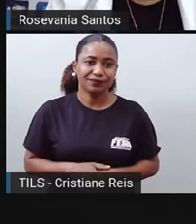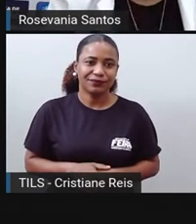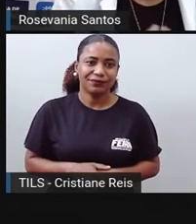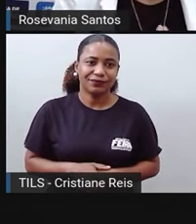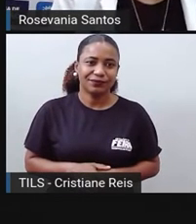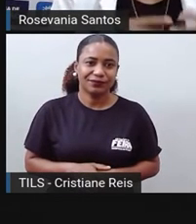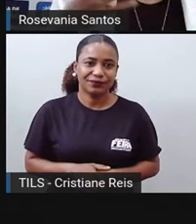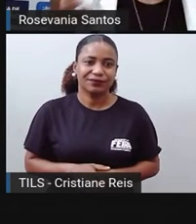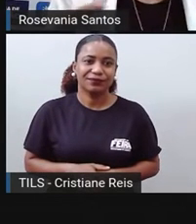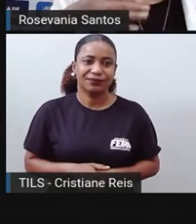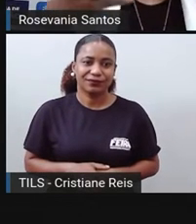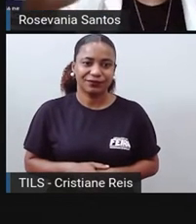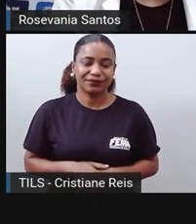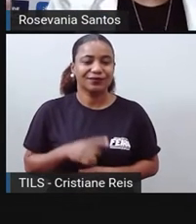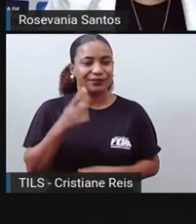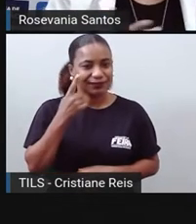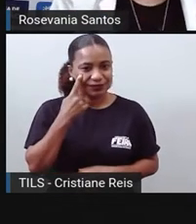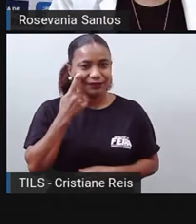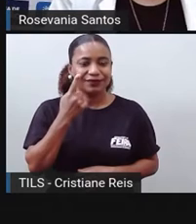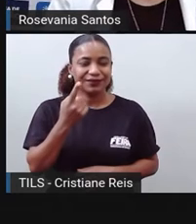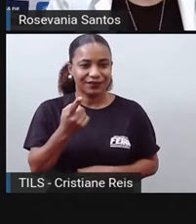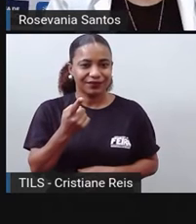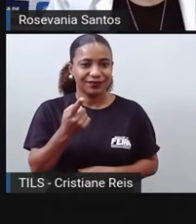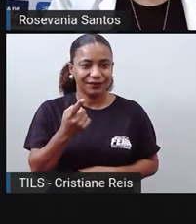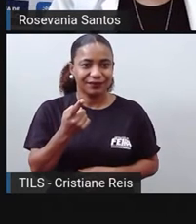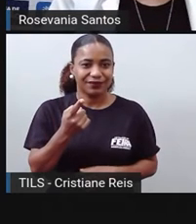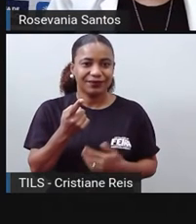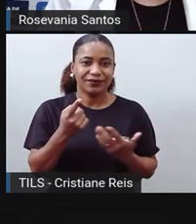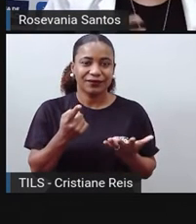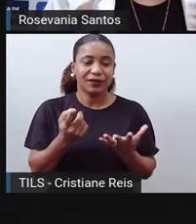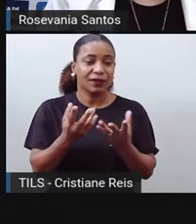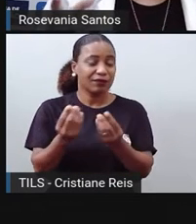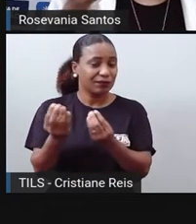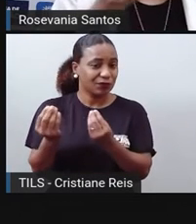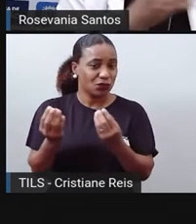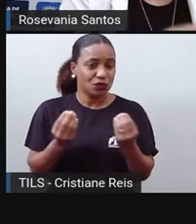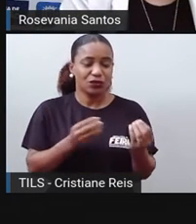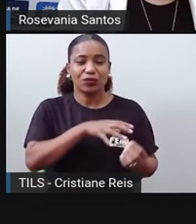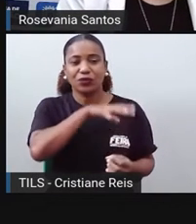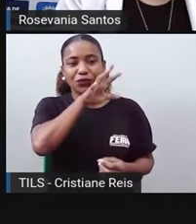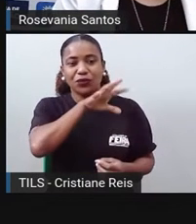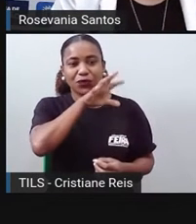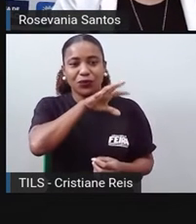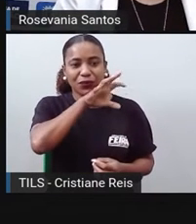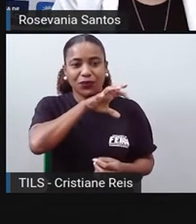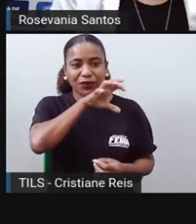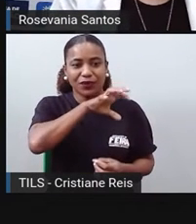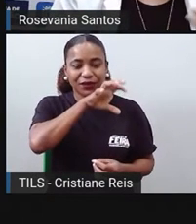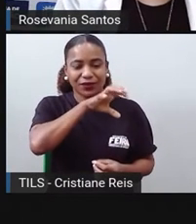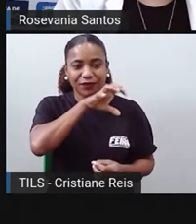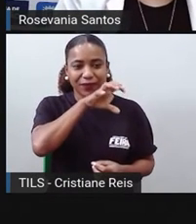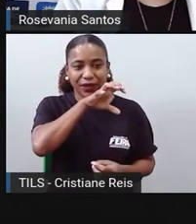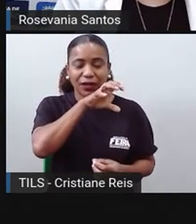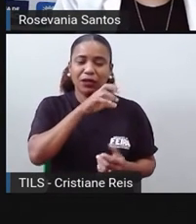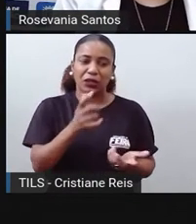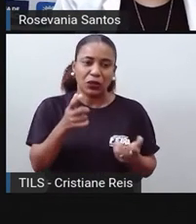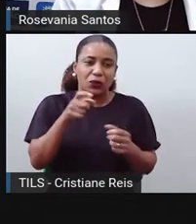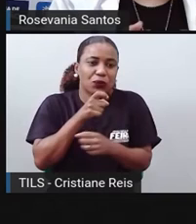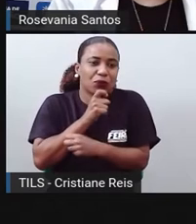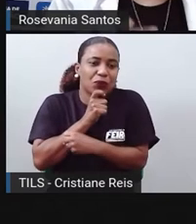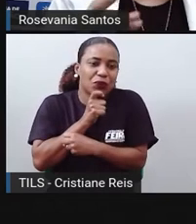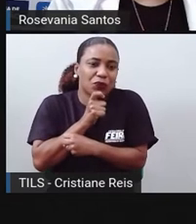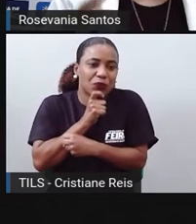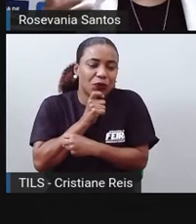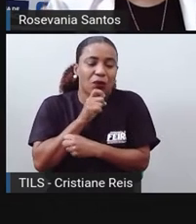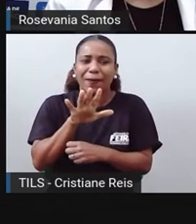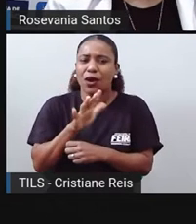assim, são para eles aí, né, uma grande quantidade de animais, mas comparado com as zonas tropicais, com as zonas temperadas,